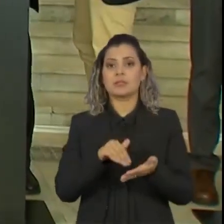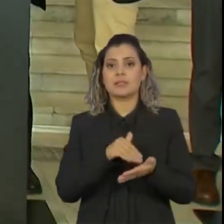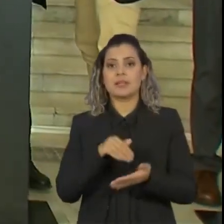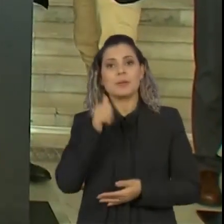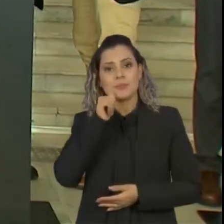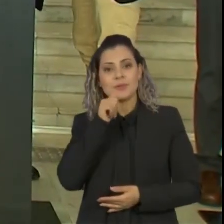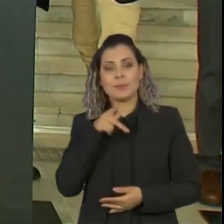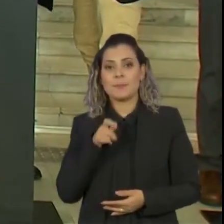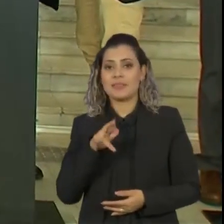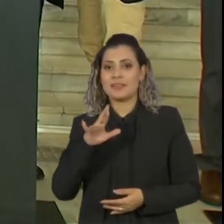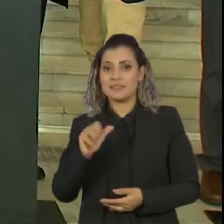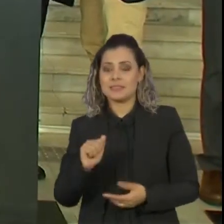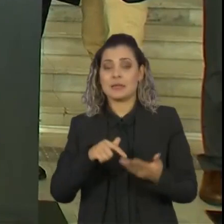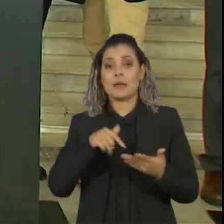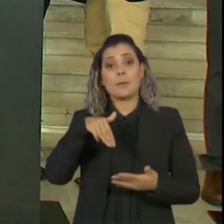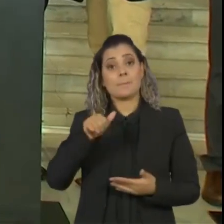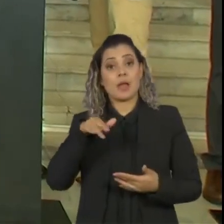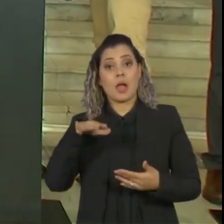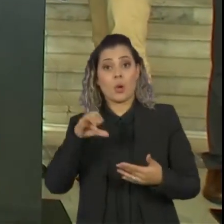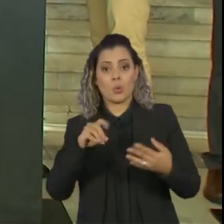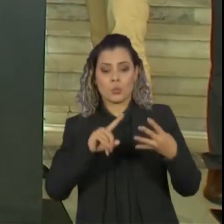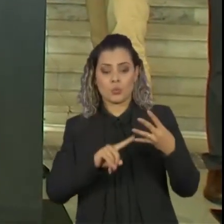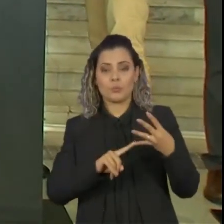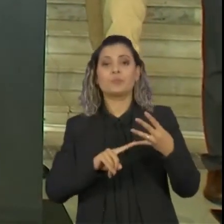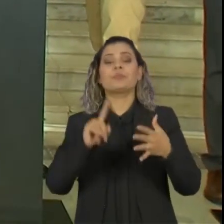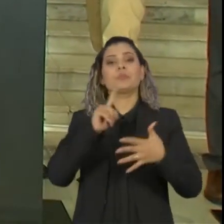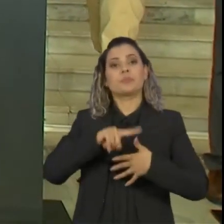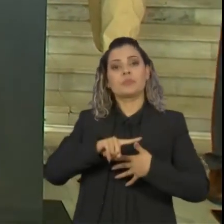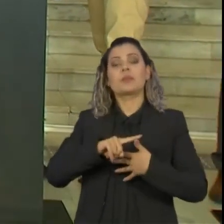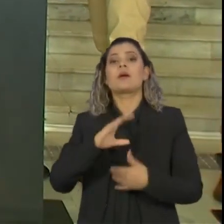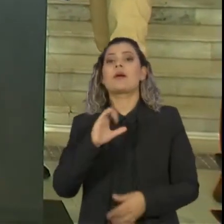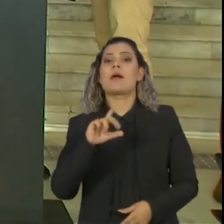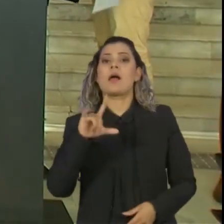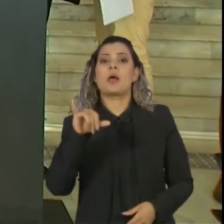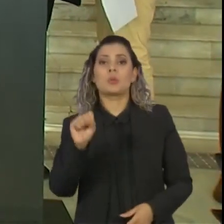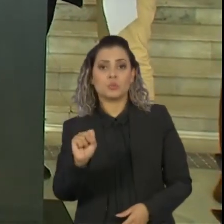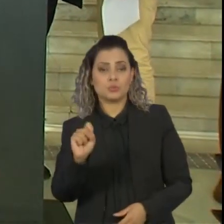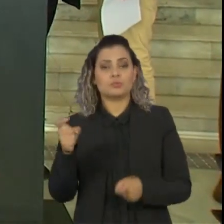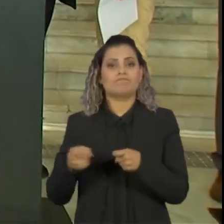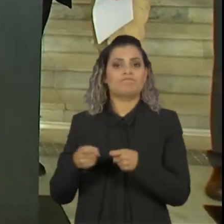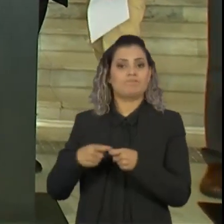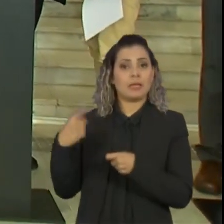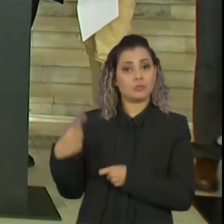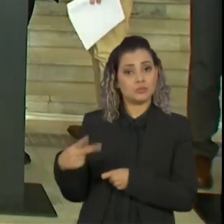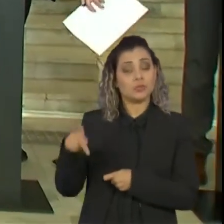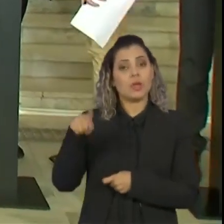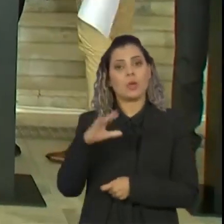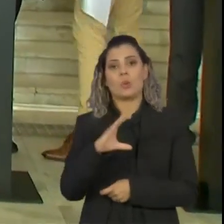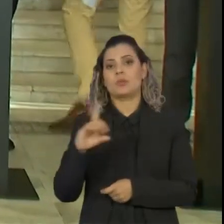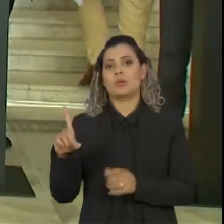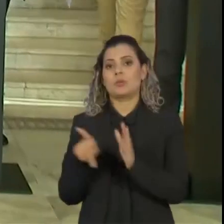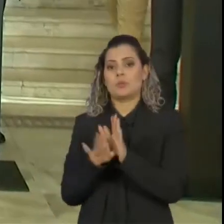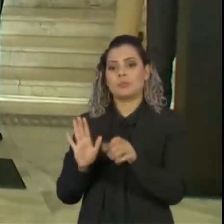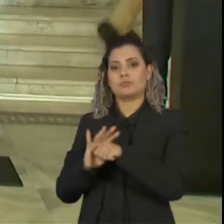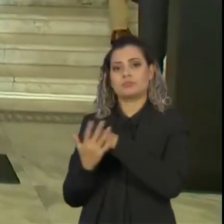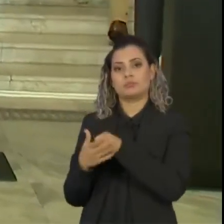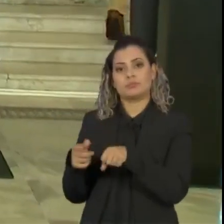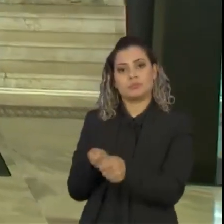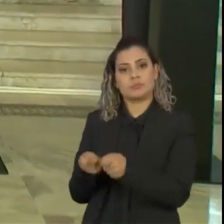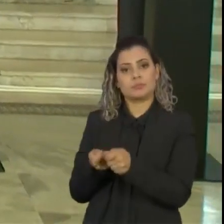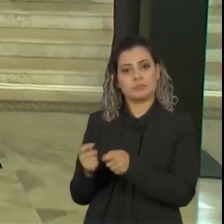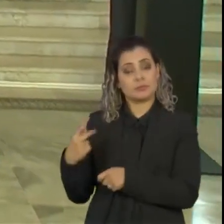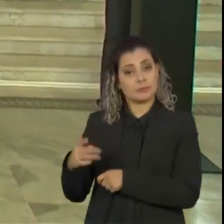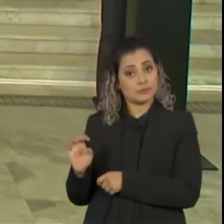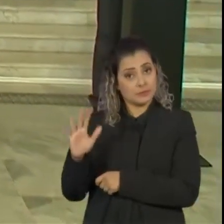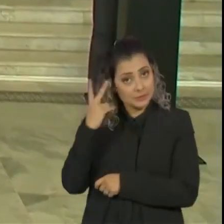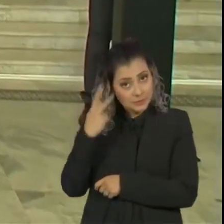Ellen, Marco Vignoli e o doutor Carlos Carvalho, que é o coordenador do Comitê de Contingência